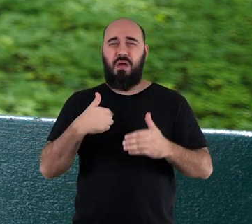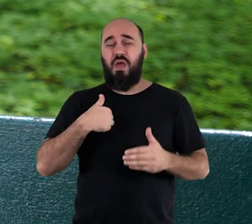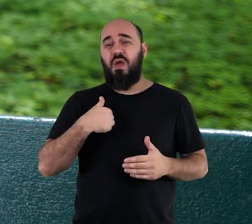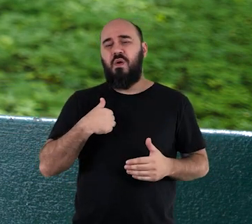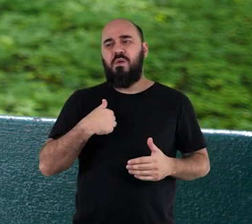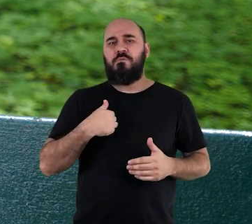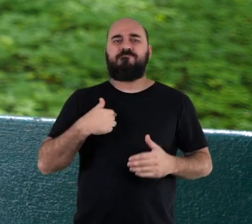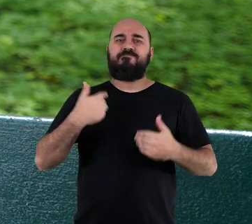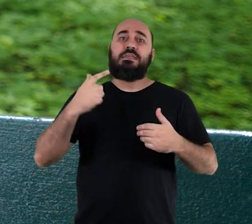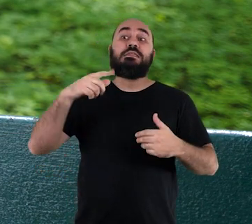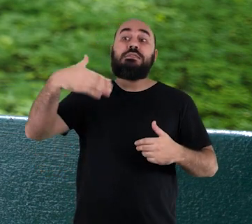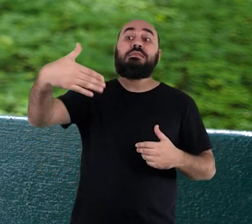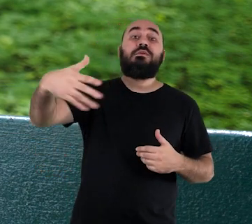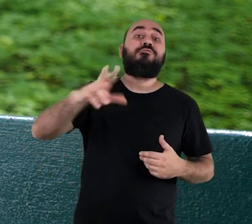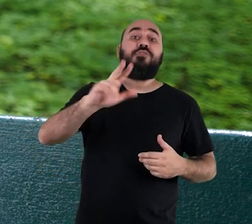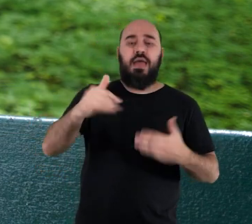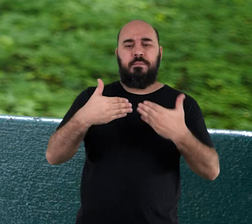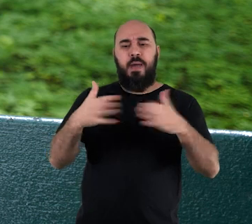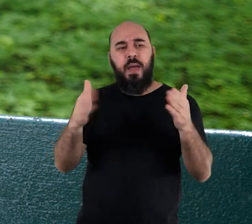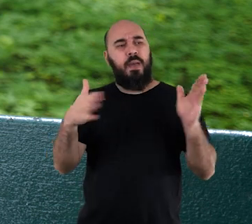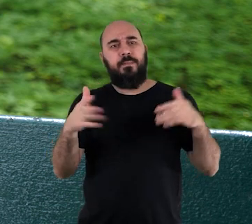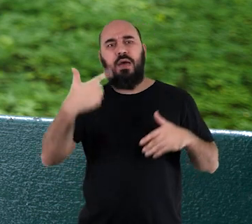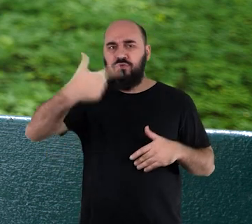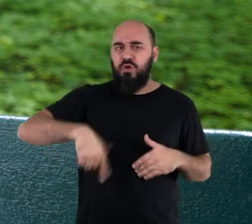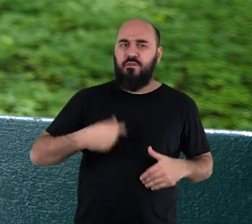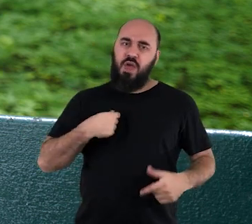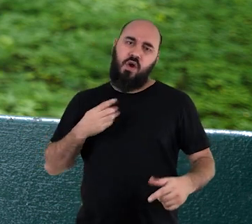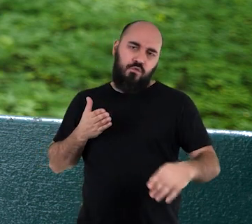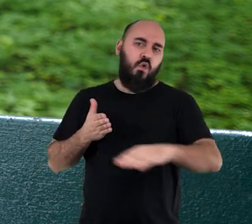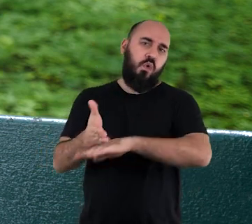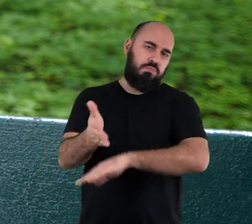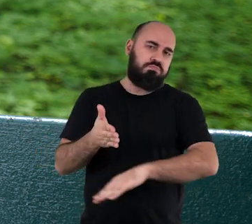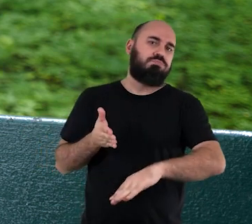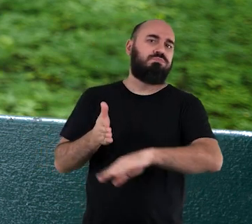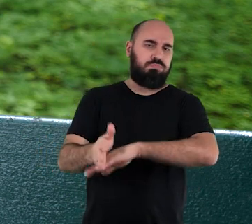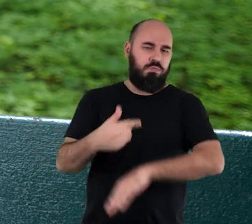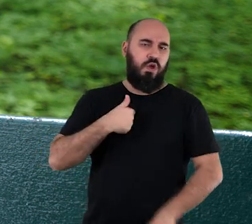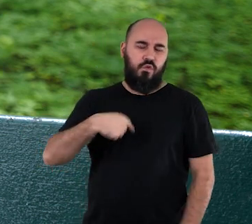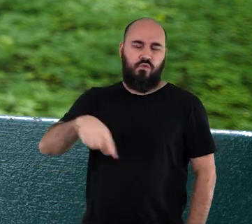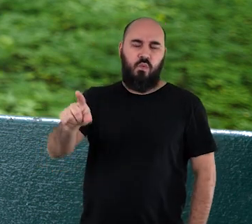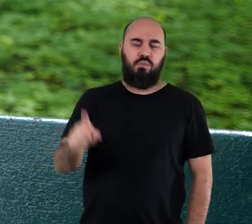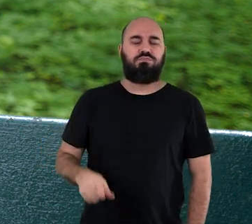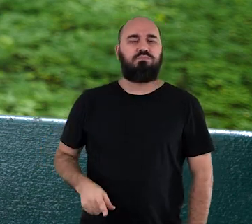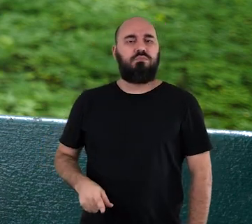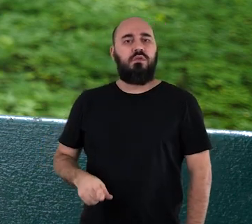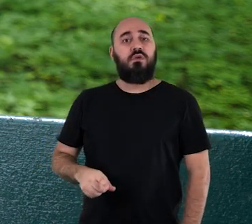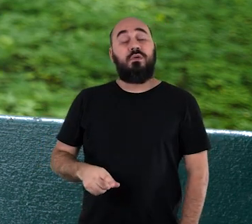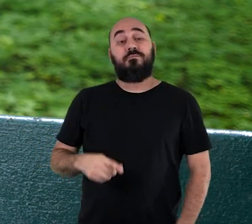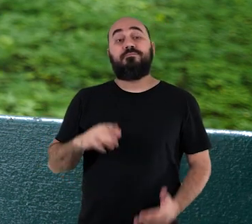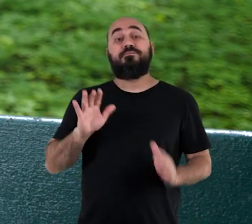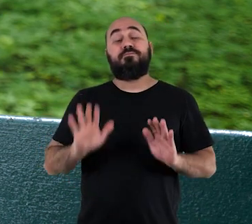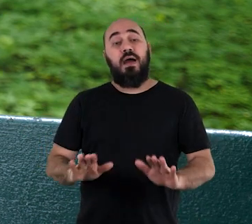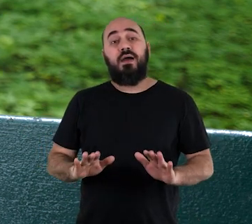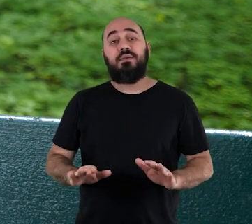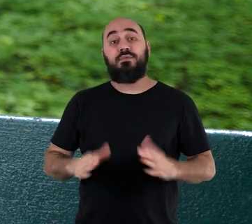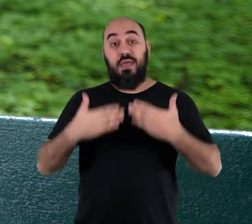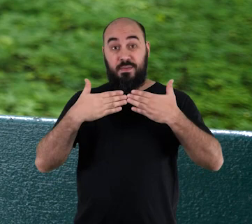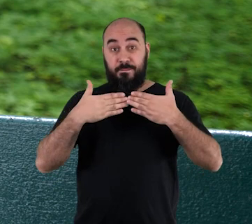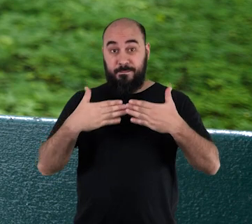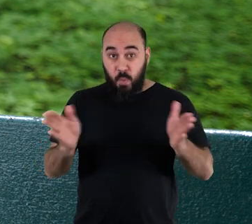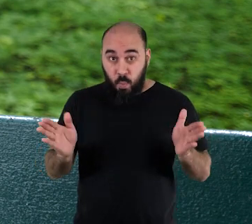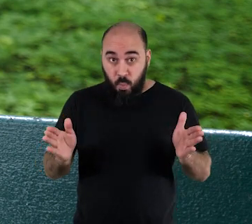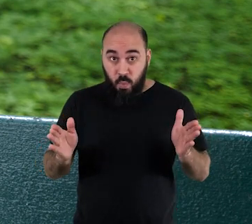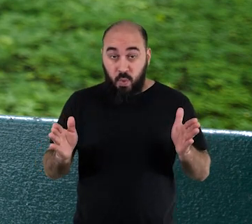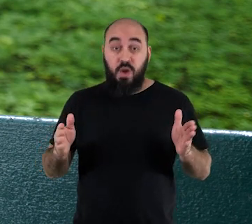casa e ir para voltar a frequentar a igreja. Mas no momento que abriu, eu